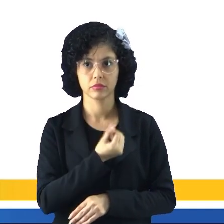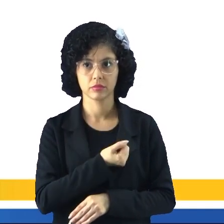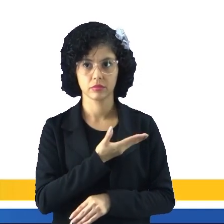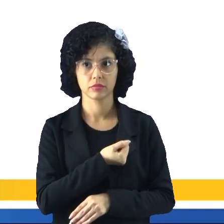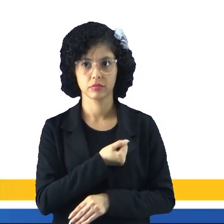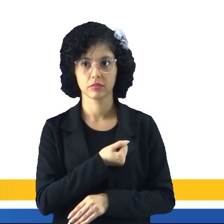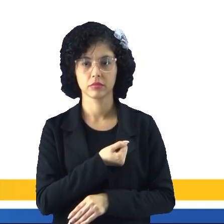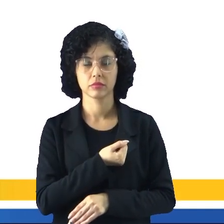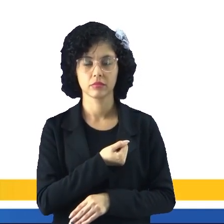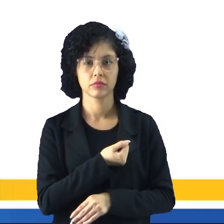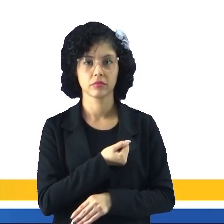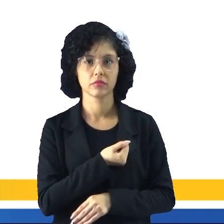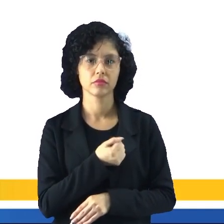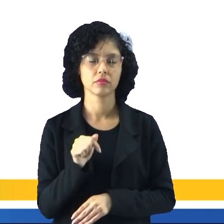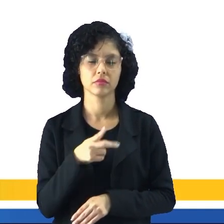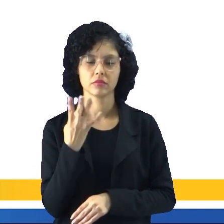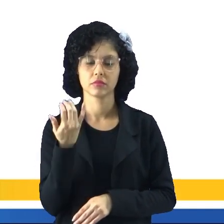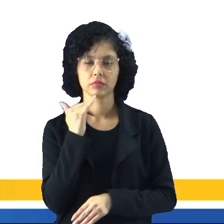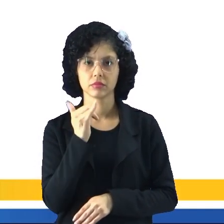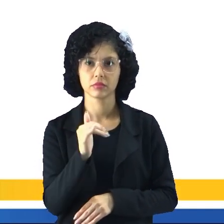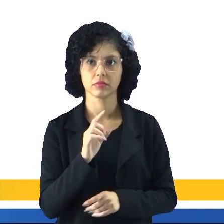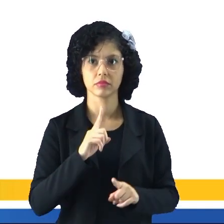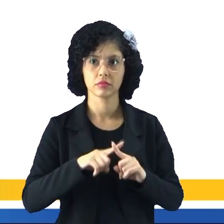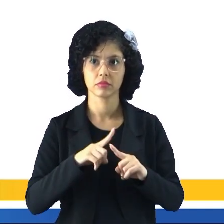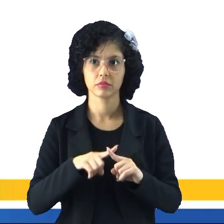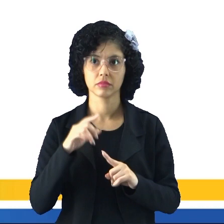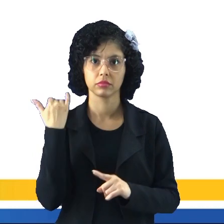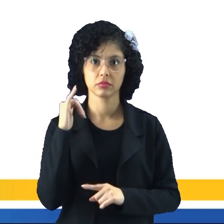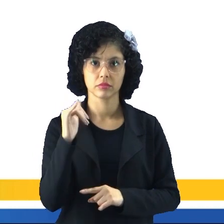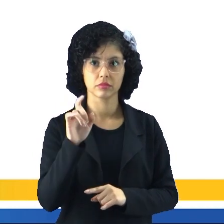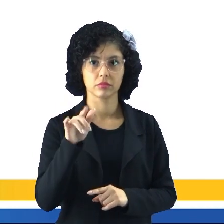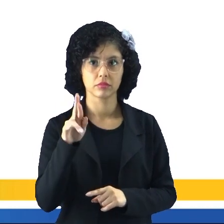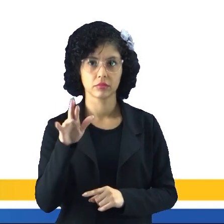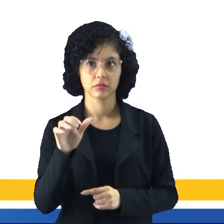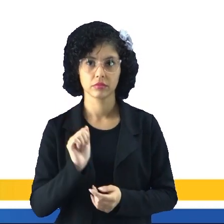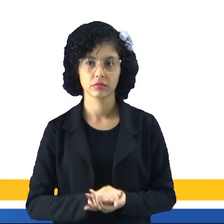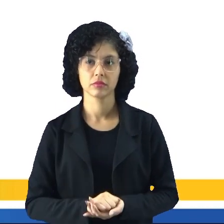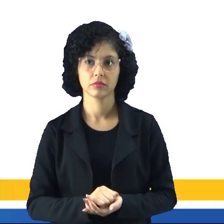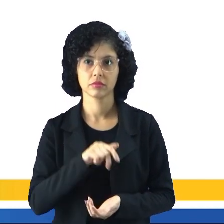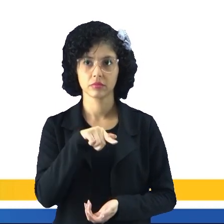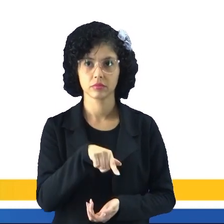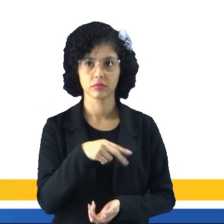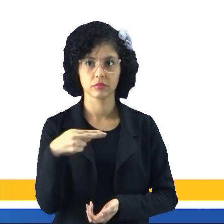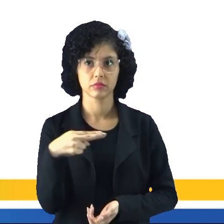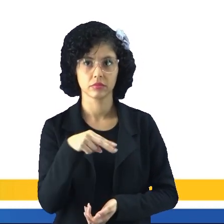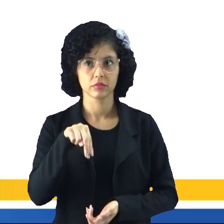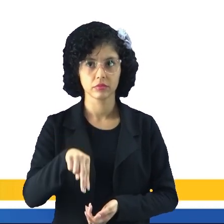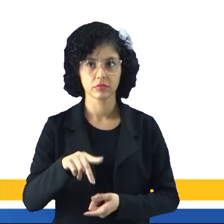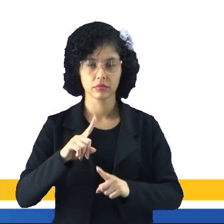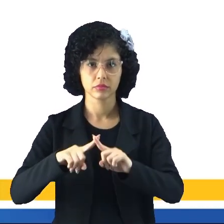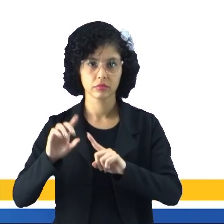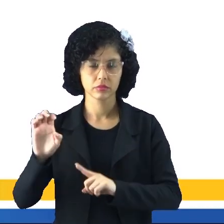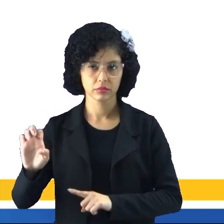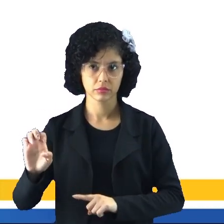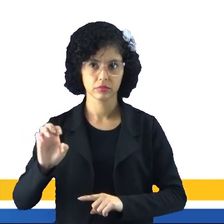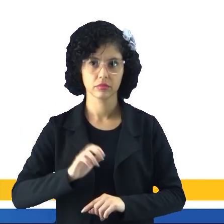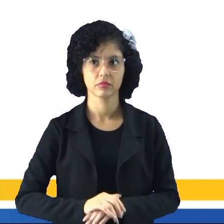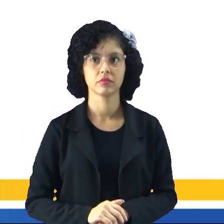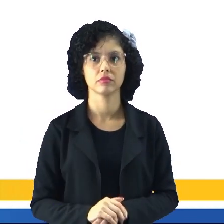né, dessas partículas dos elétrons, vezes a carga elementar, tá? Então, vai ser Q igual a